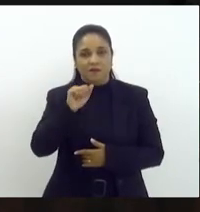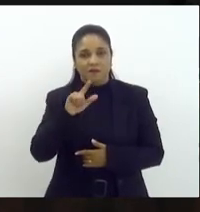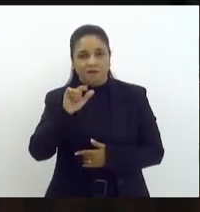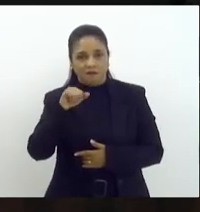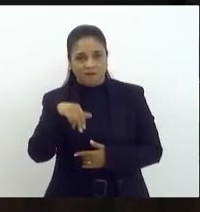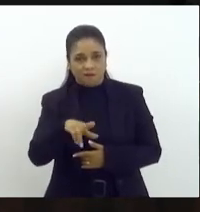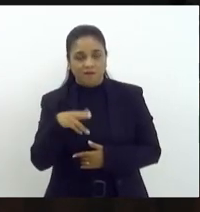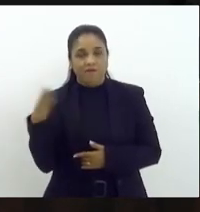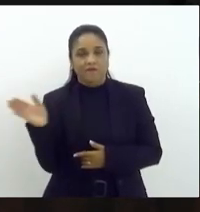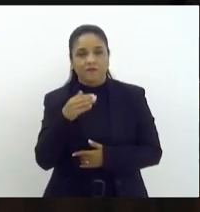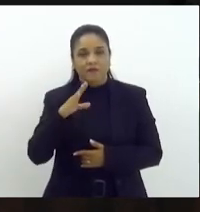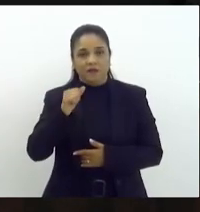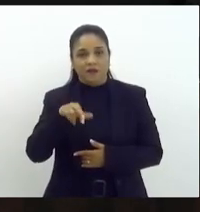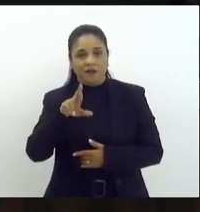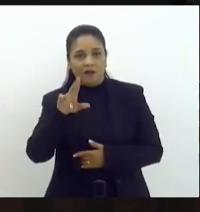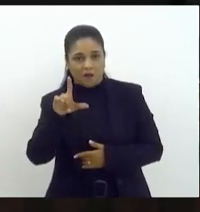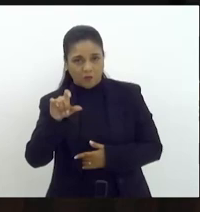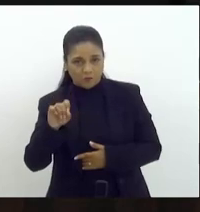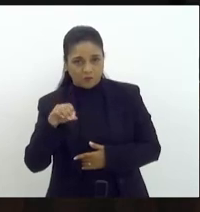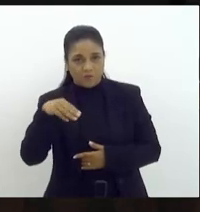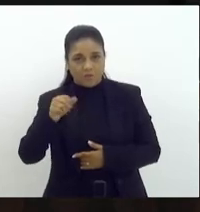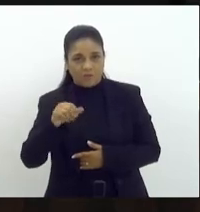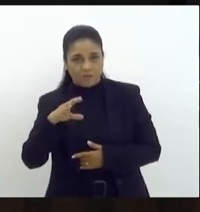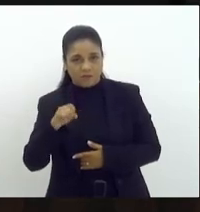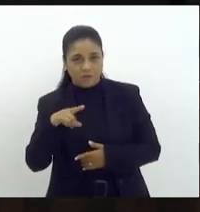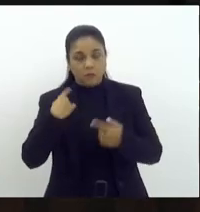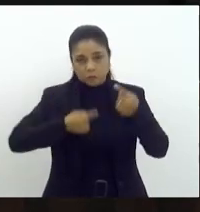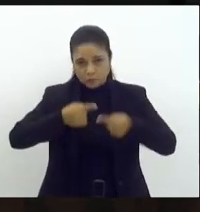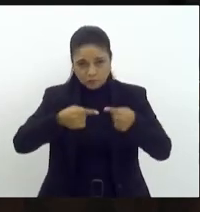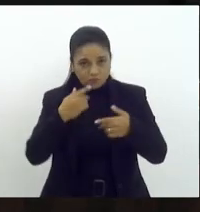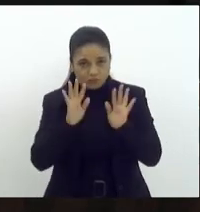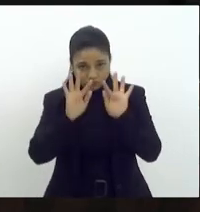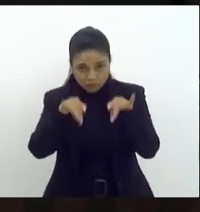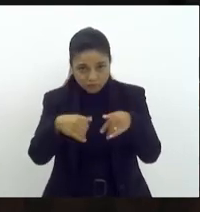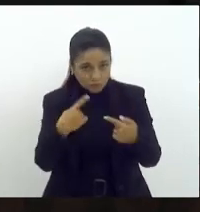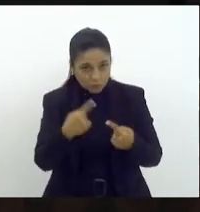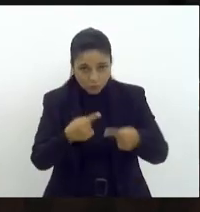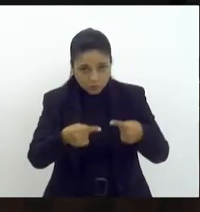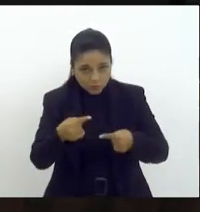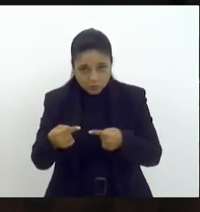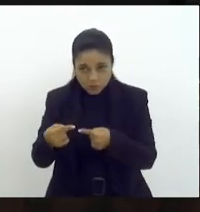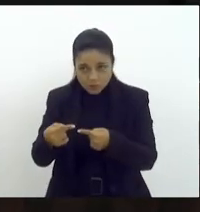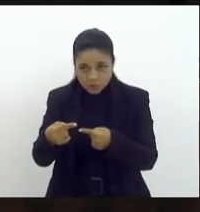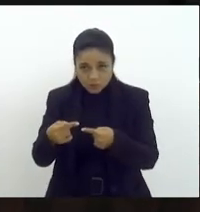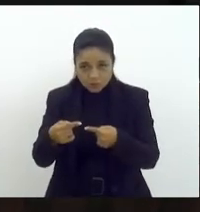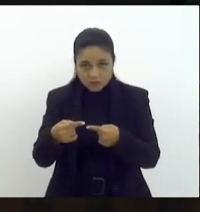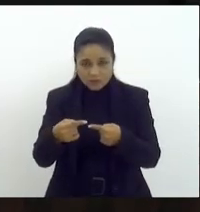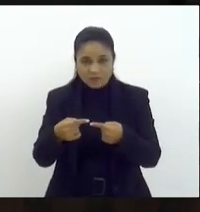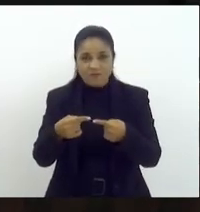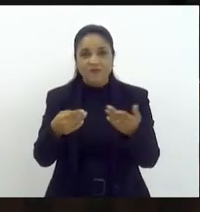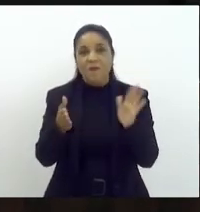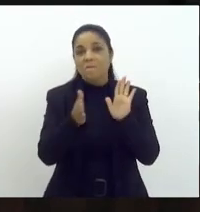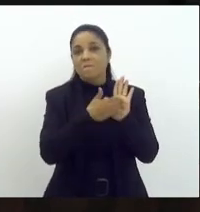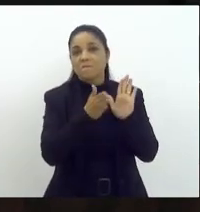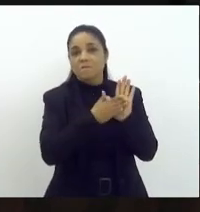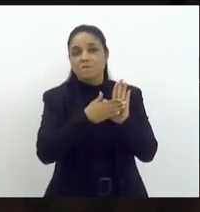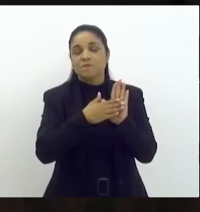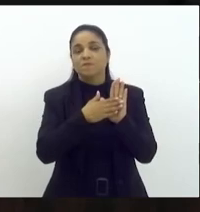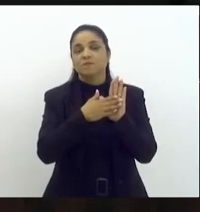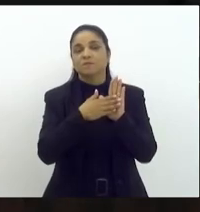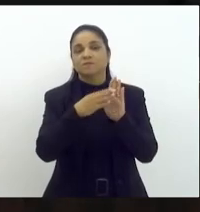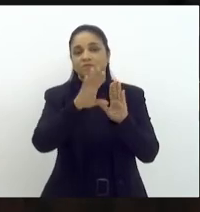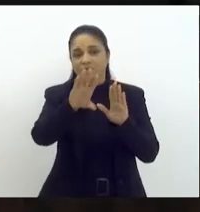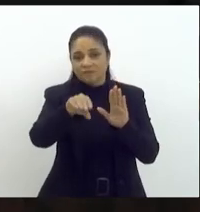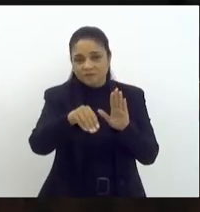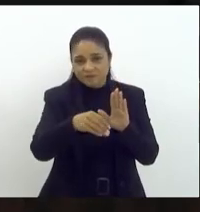Macedo em discussão não havendo Quem Queira discutir encerrada discussão apresente proposta recebeu